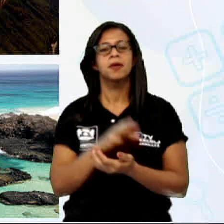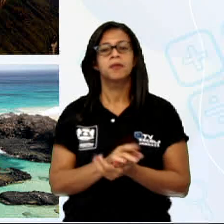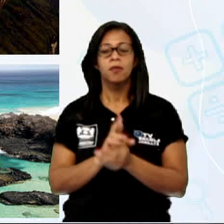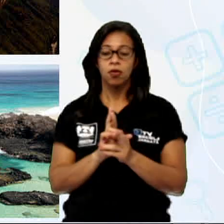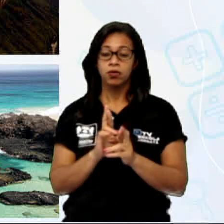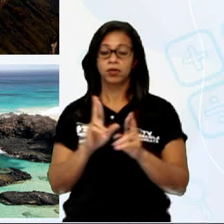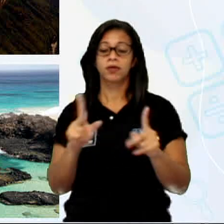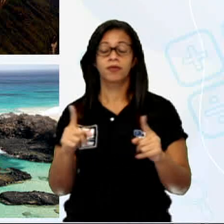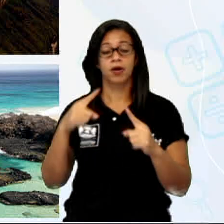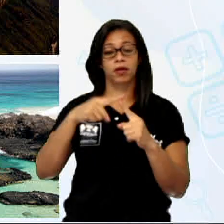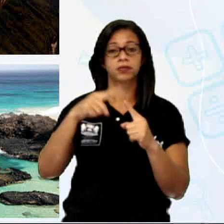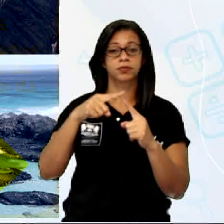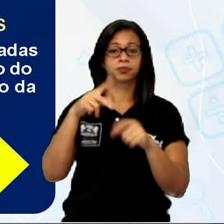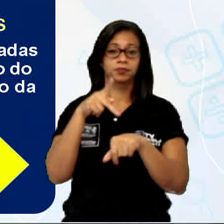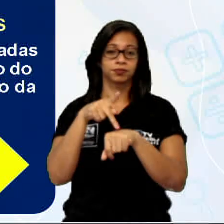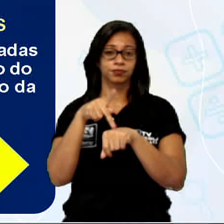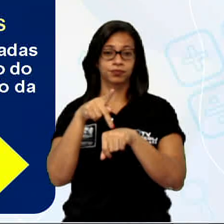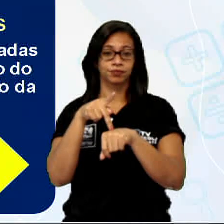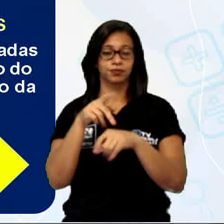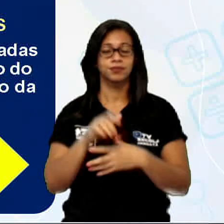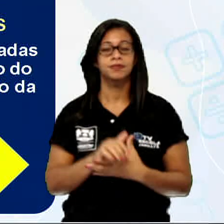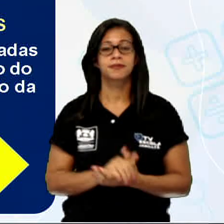rocha. Vamos embora.